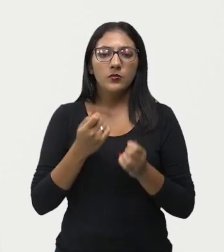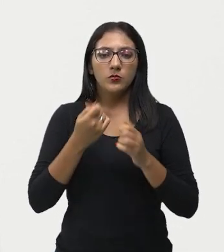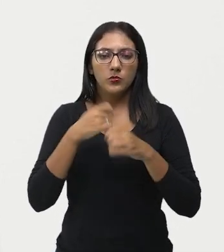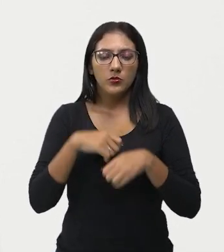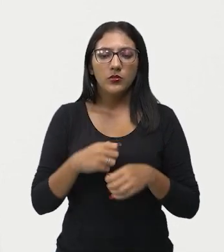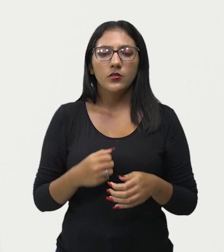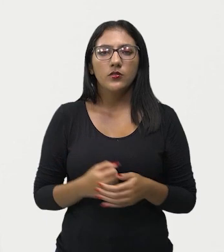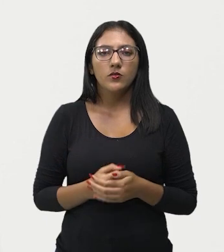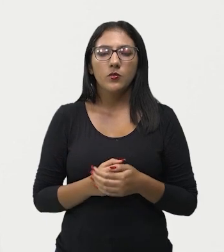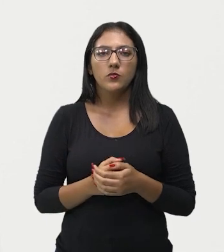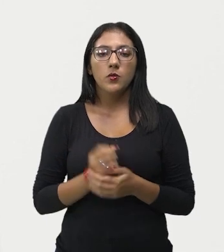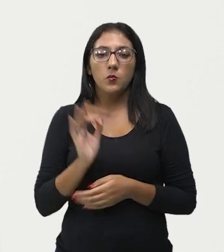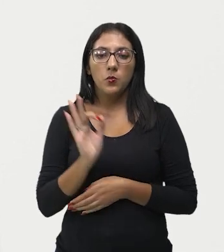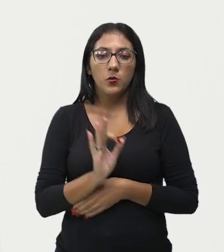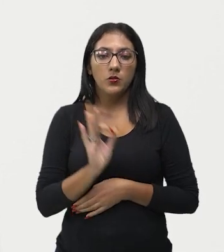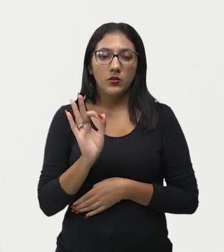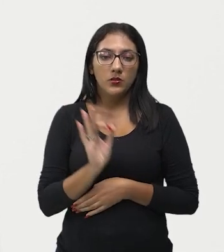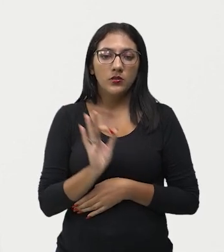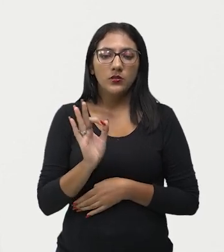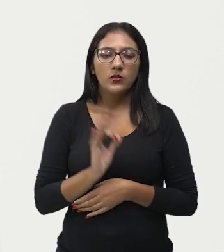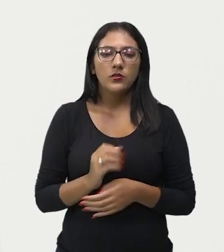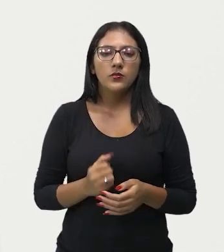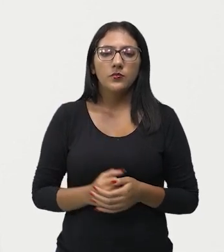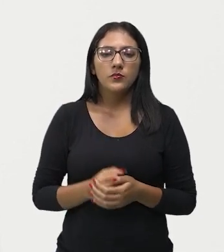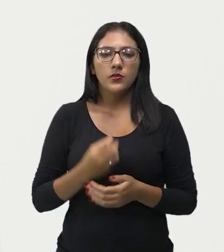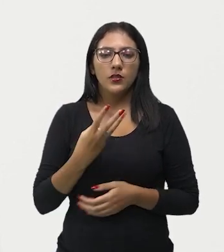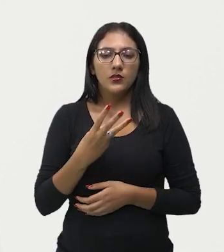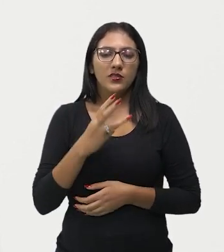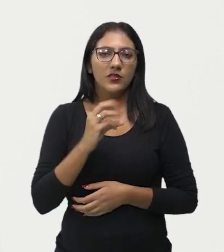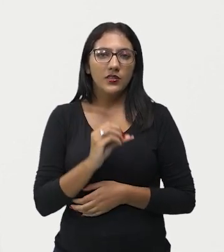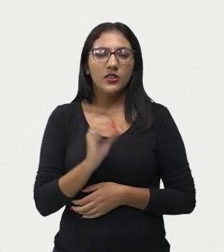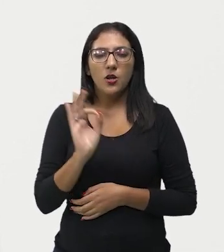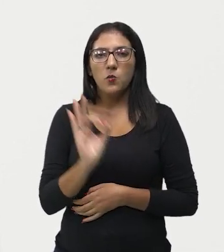de porcentagem. 0,3 é a mesma coisa que 30%.